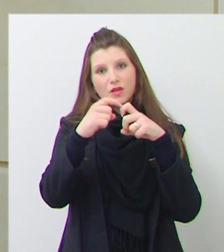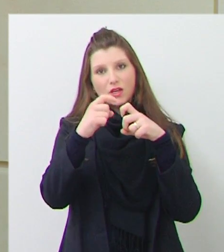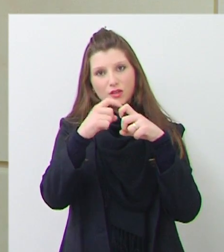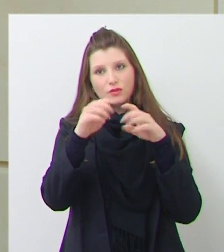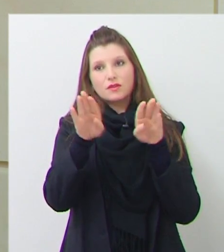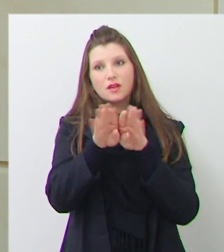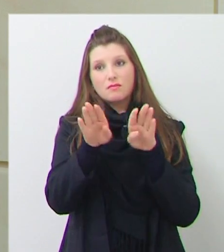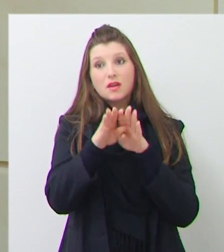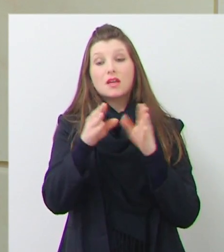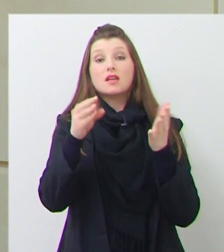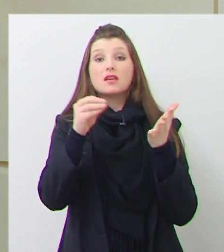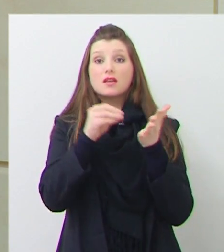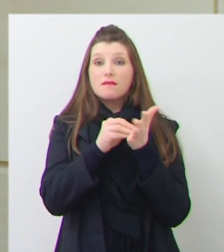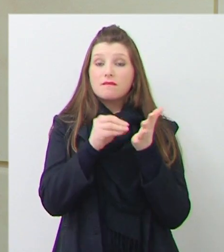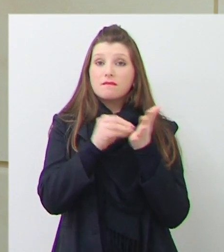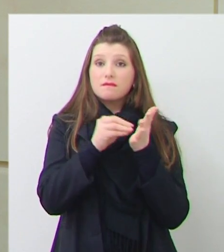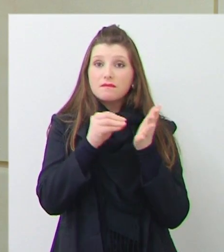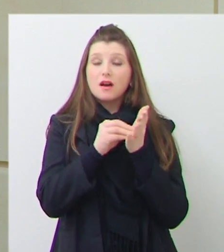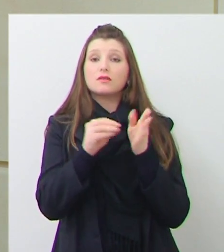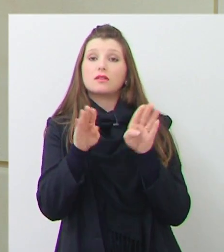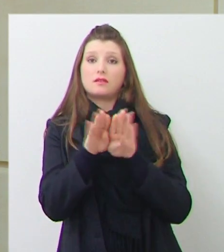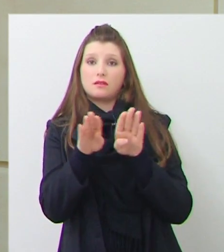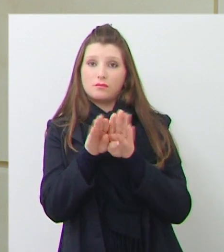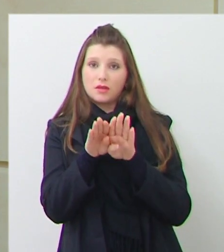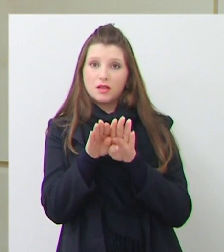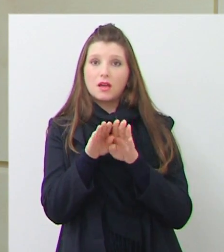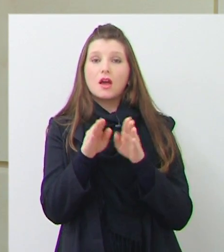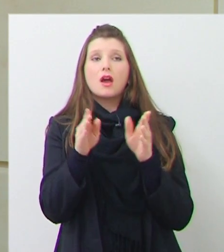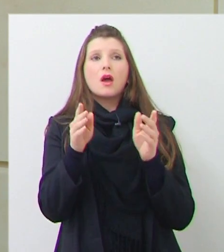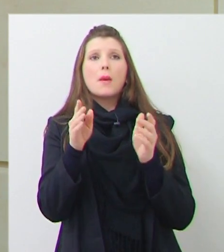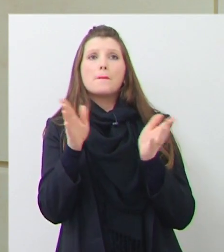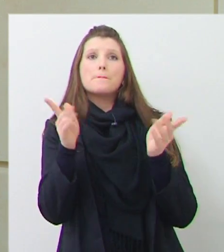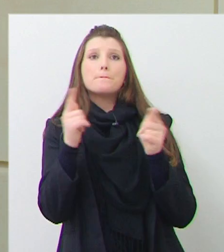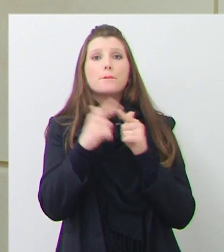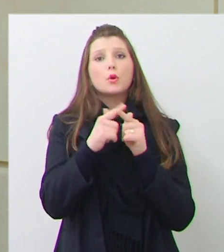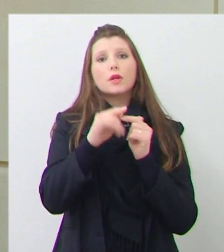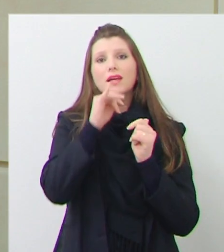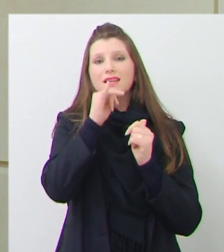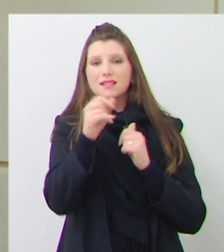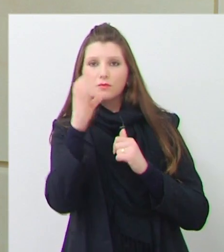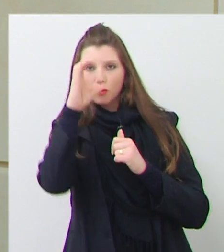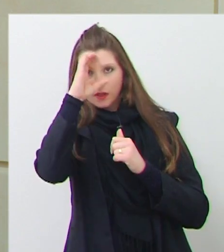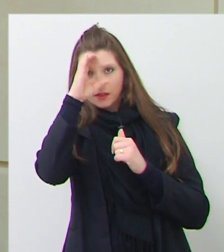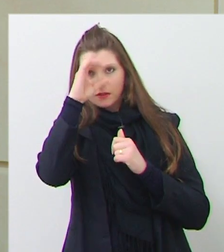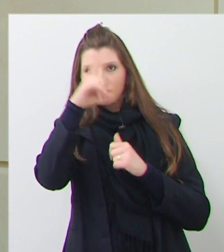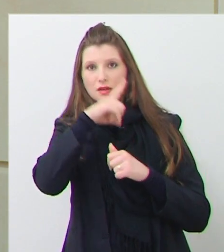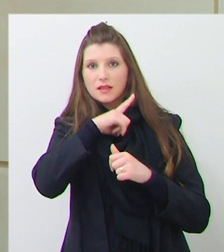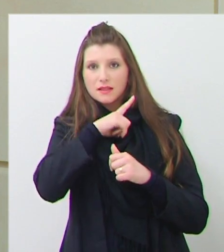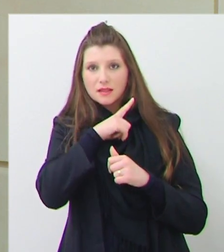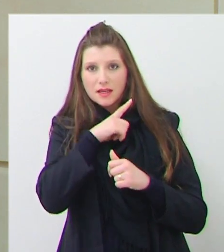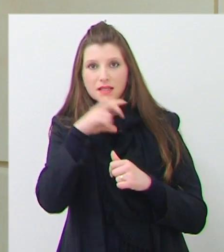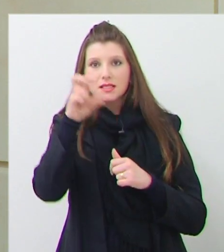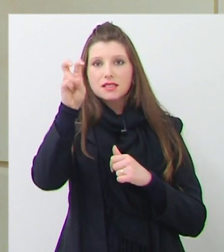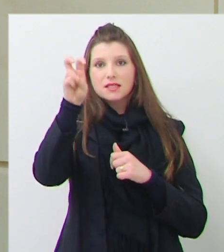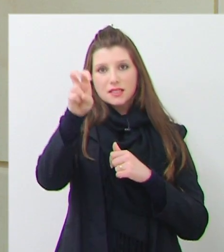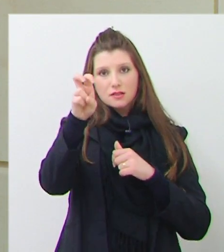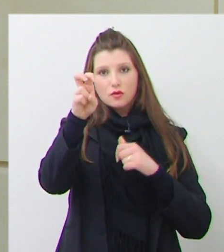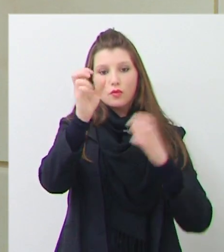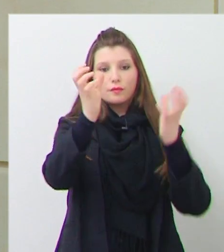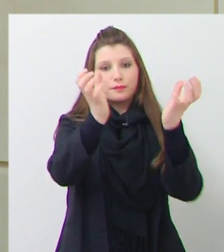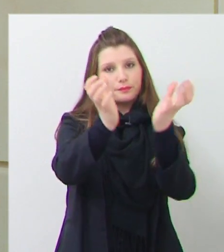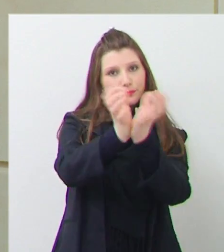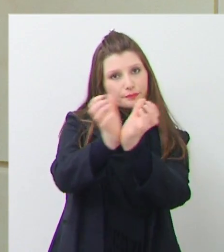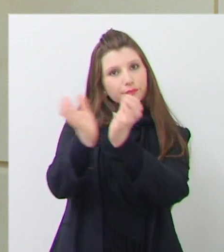do atendimento, porque seriam apenas... Hoje, Criciúma, por exemplo, a central de Criciúma tem 5